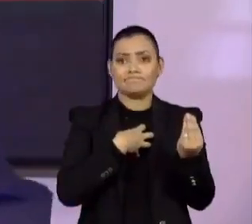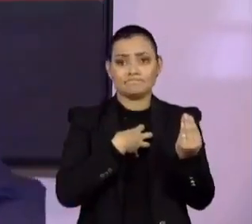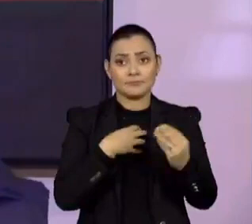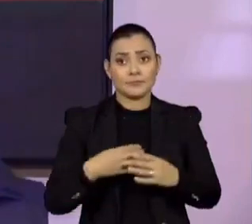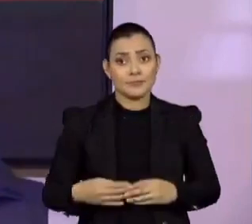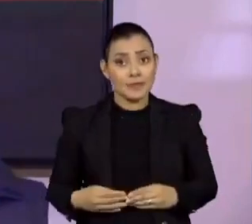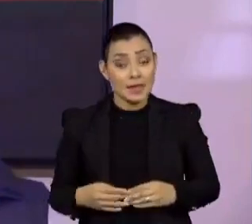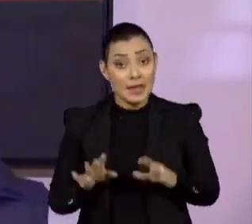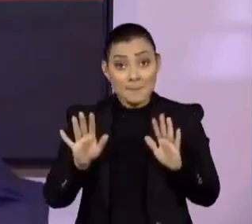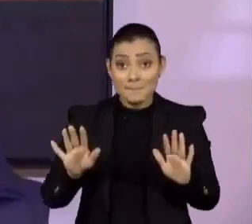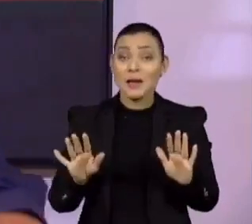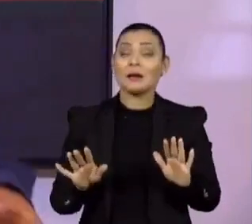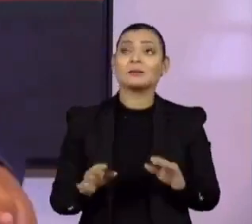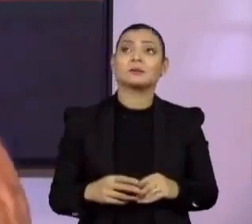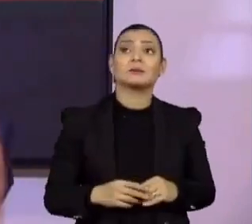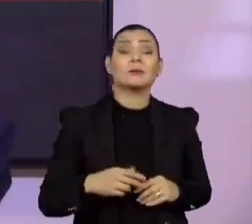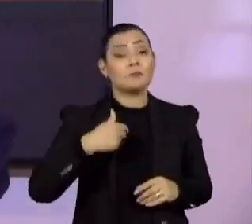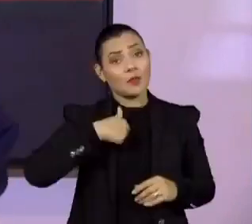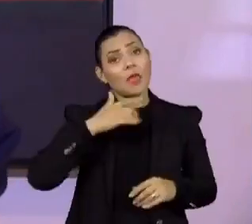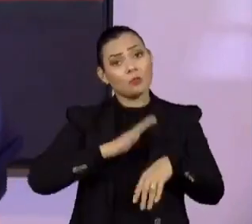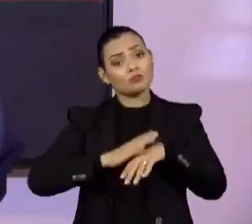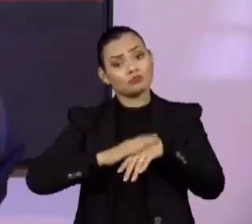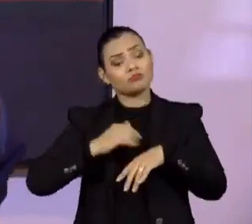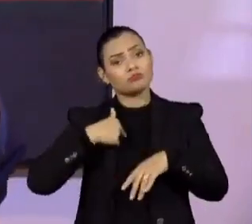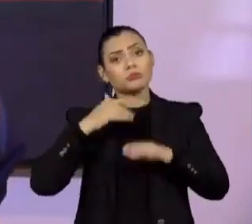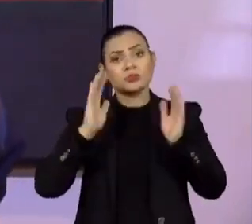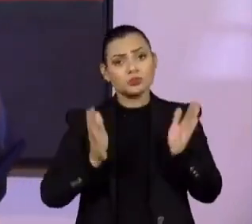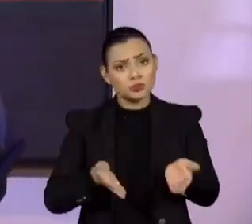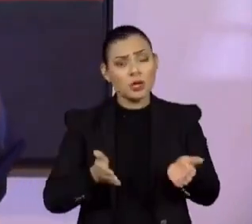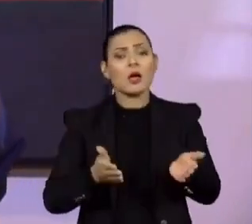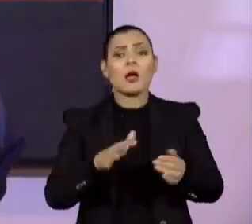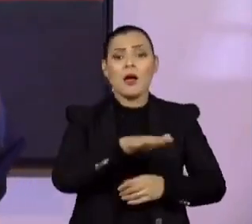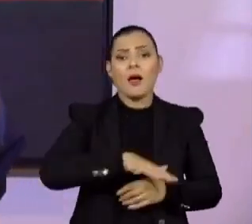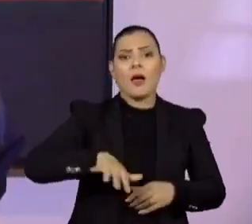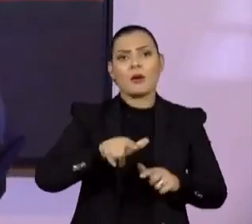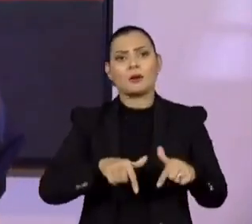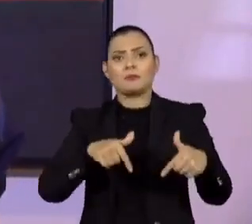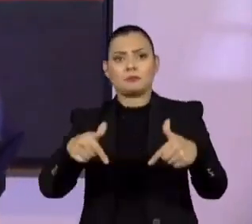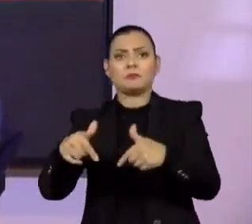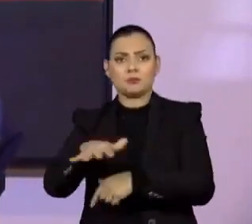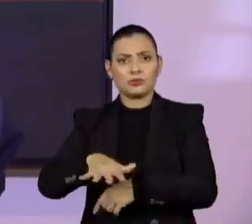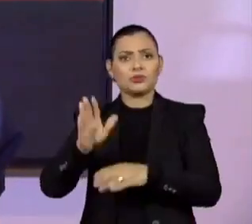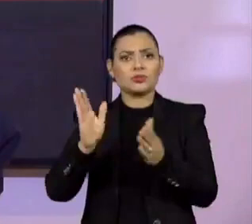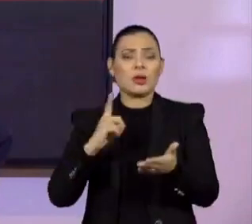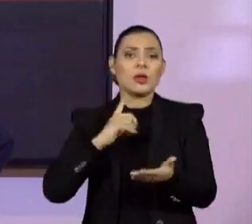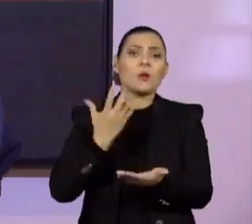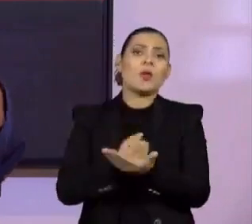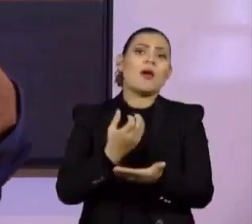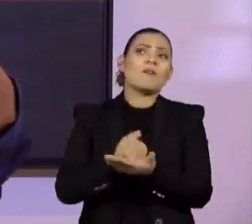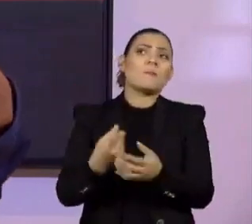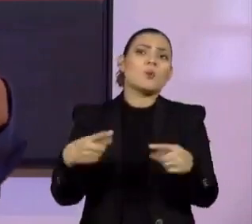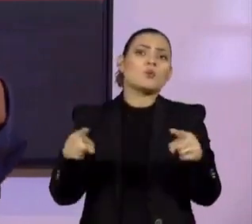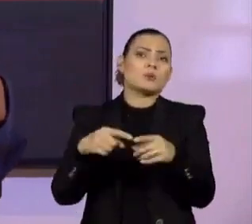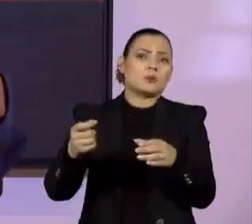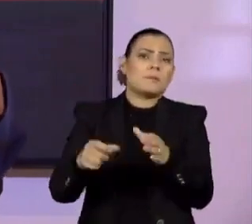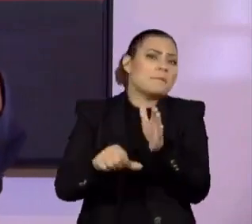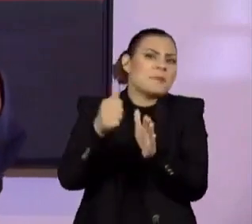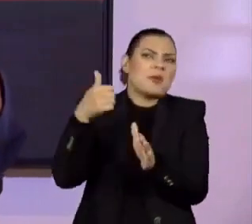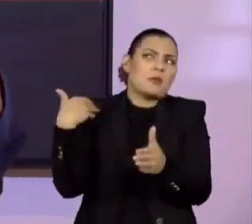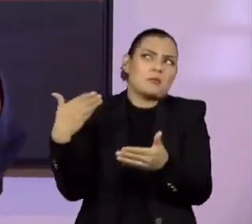lamentavelmente. E eu atuei nesse campo, por exemplo, quando eu gravei as primeiras músicas